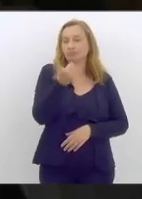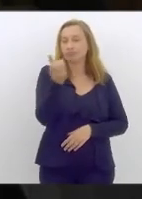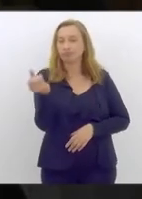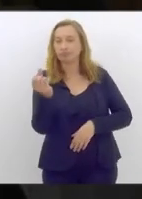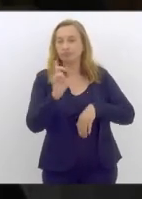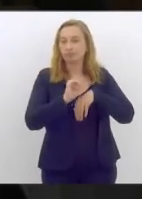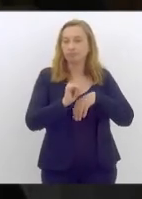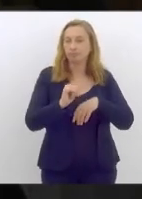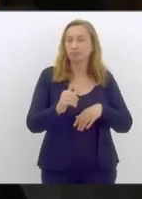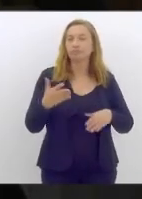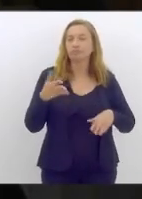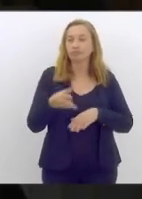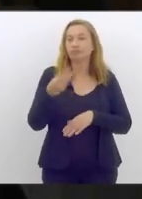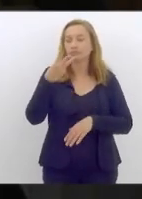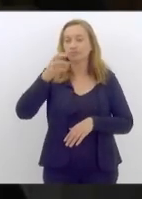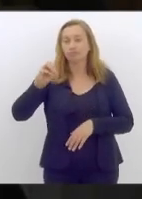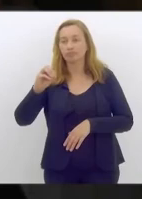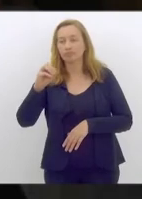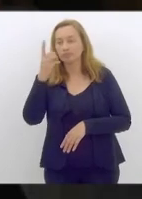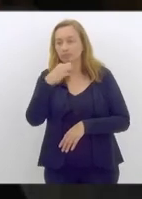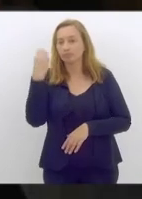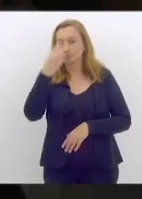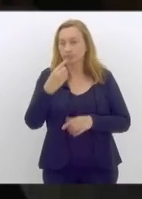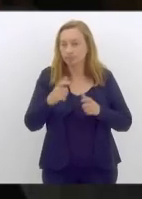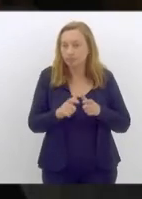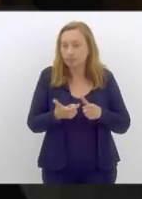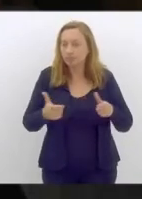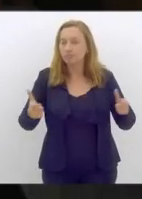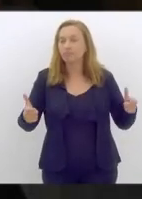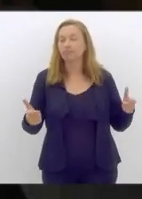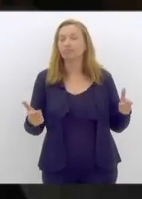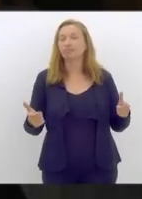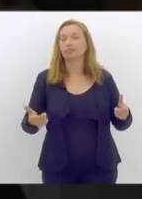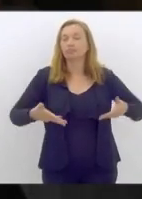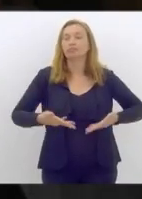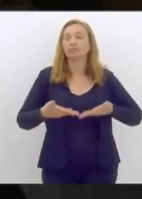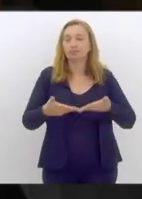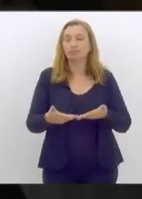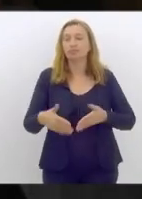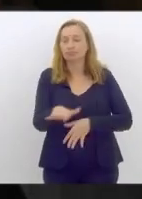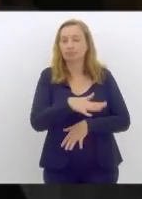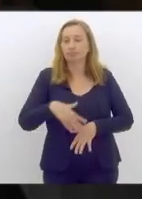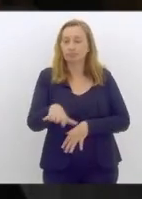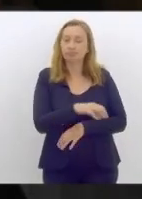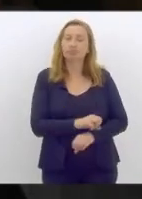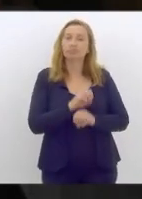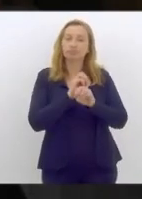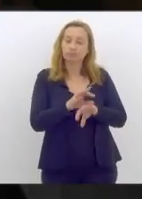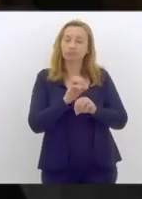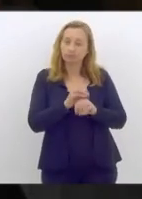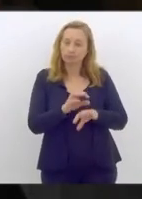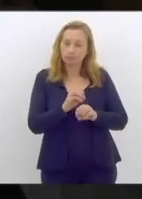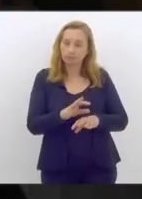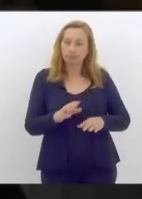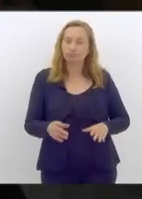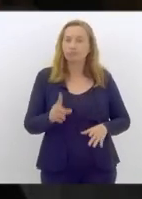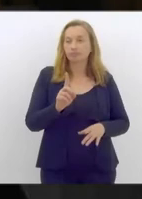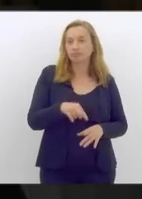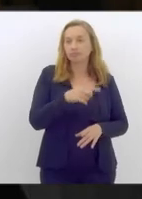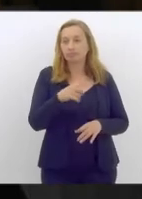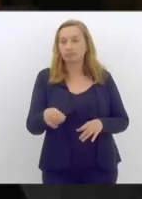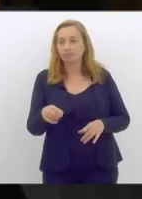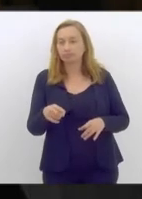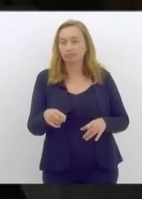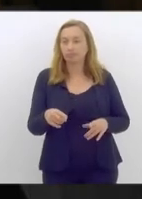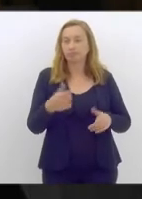para 30 horas para ampliar a oferta na rede Estadual de Educação e sanar o problema da falta de